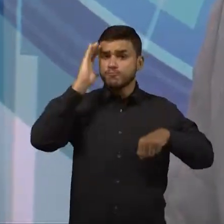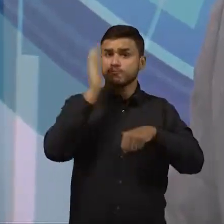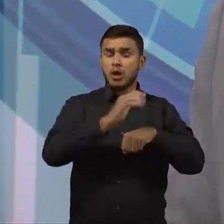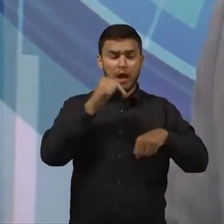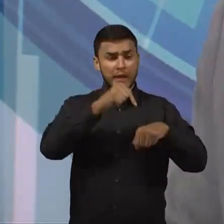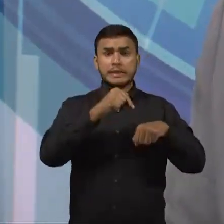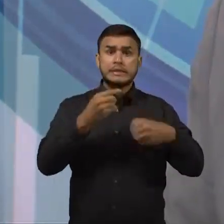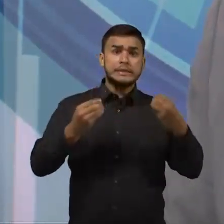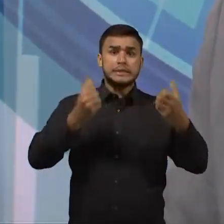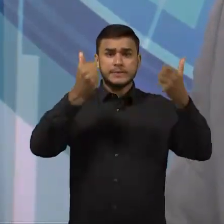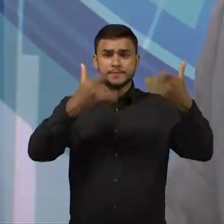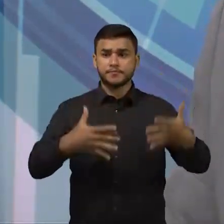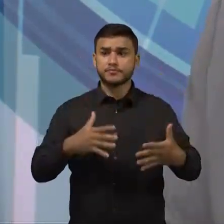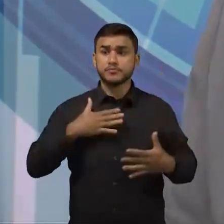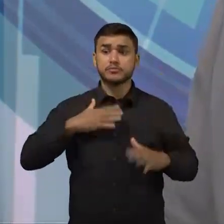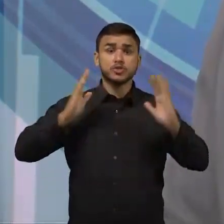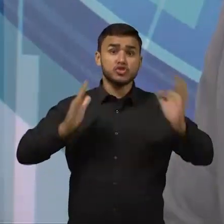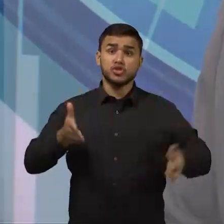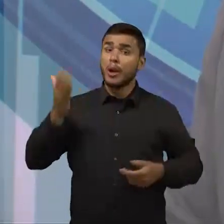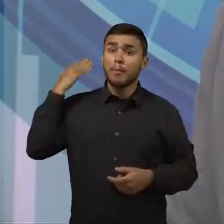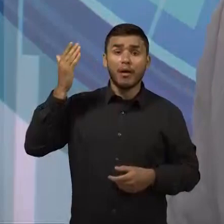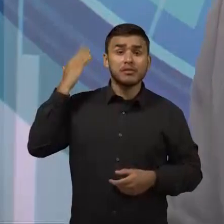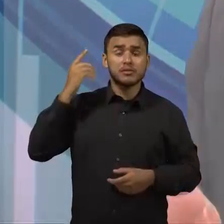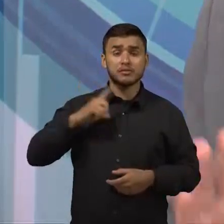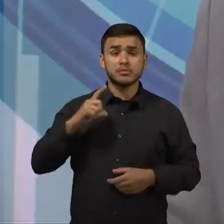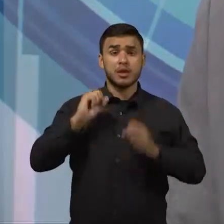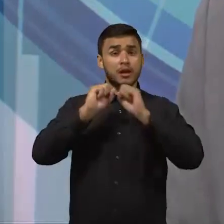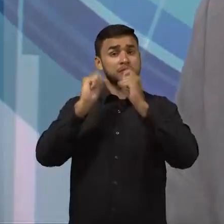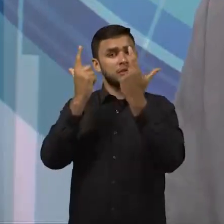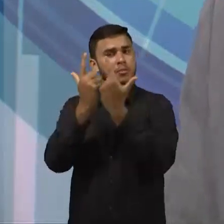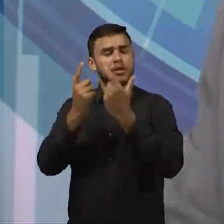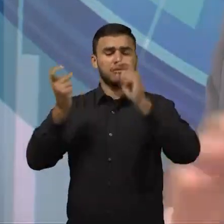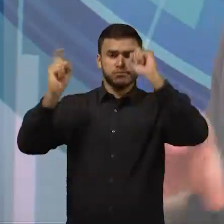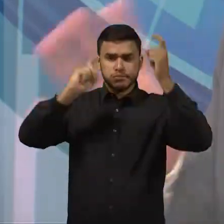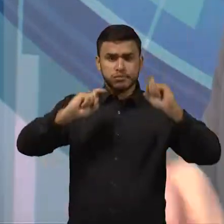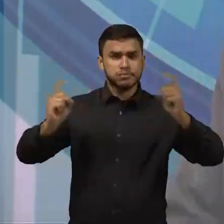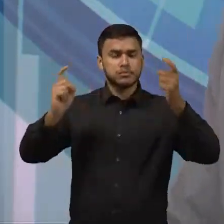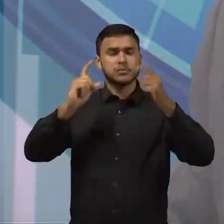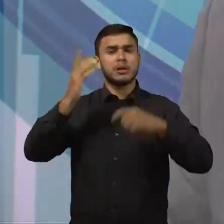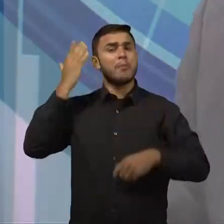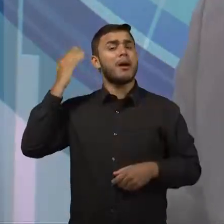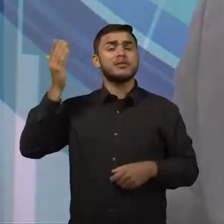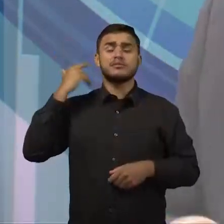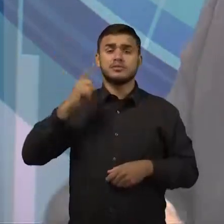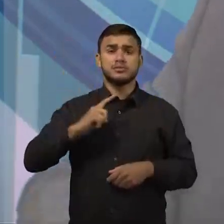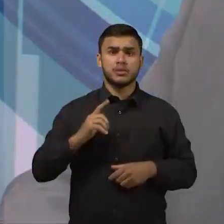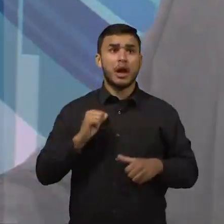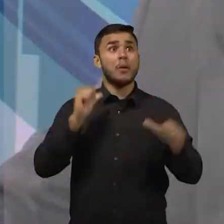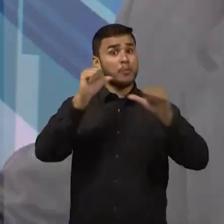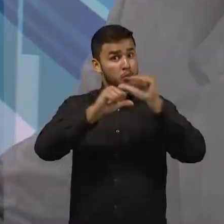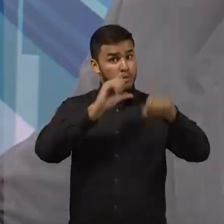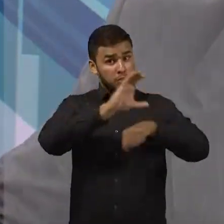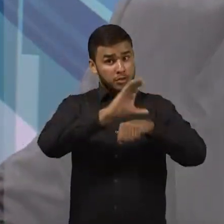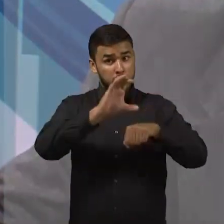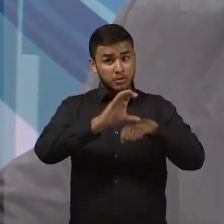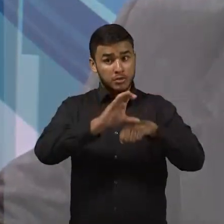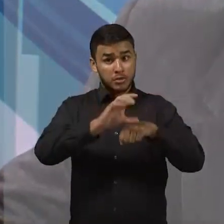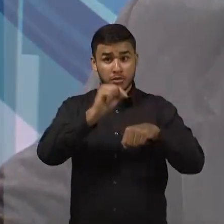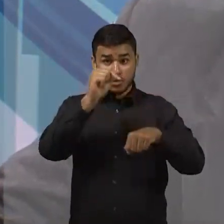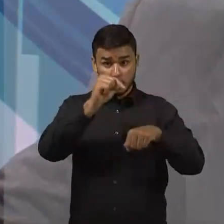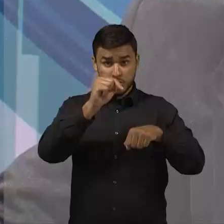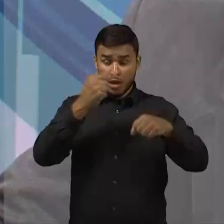que eu elegi, e que foi lá na Assembleia e decidiu isso. Ah, mas isso deve mudar. Perfeitamente. Então vamos para a disputa